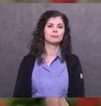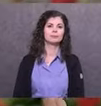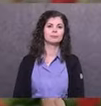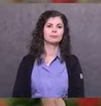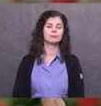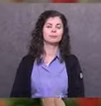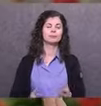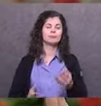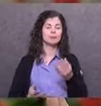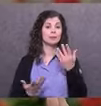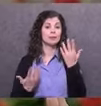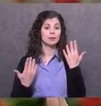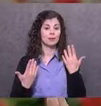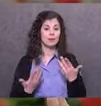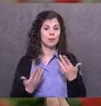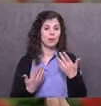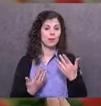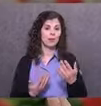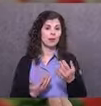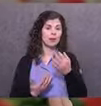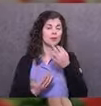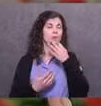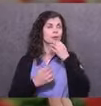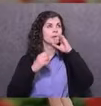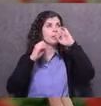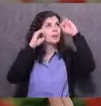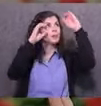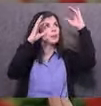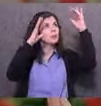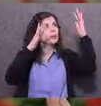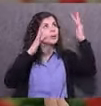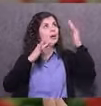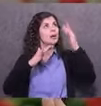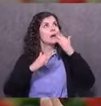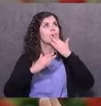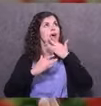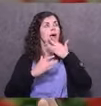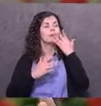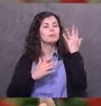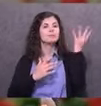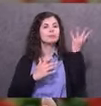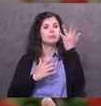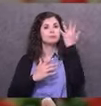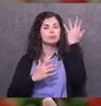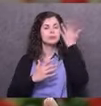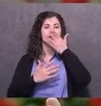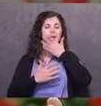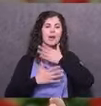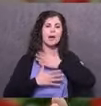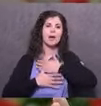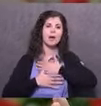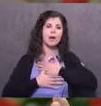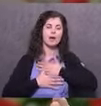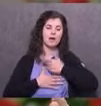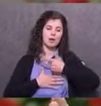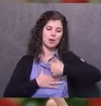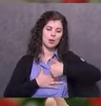Saciados com estes dons sagrados, nós vos pedimos, Senhor,